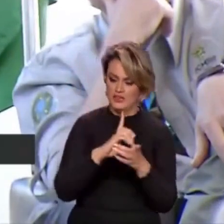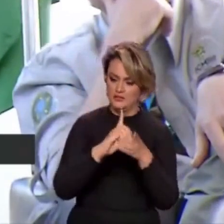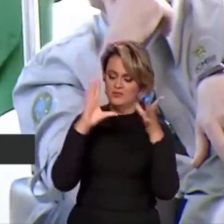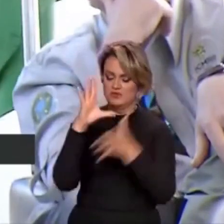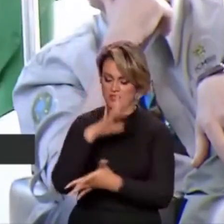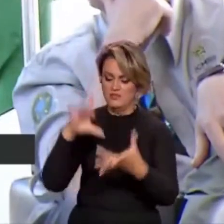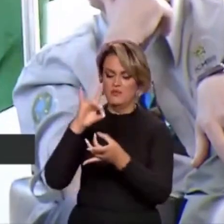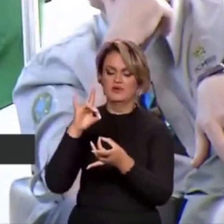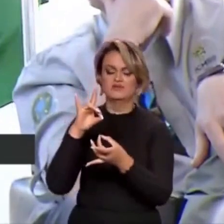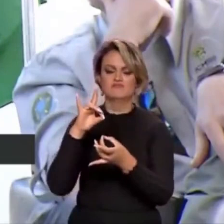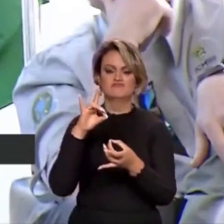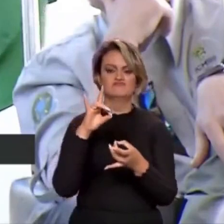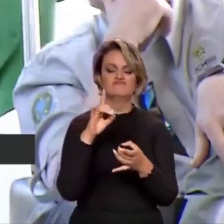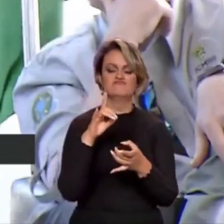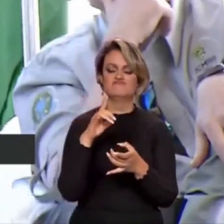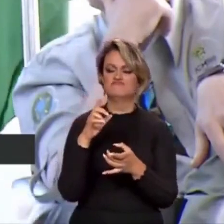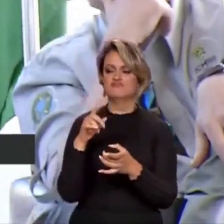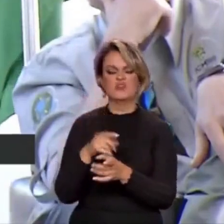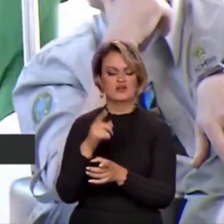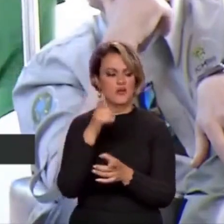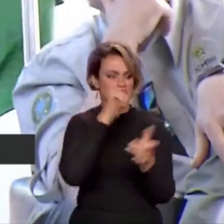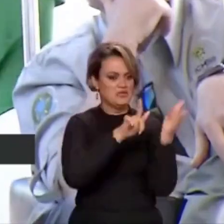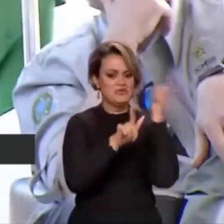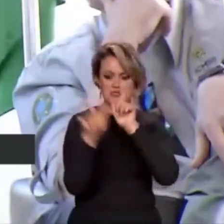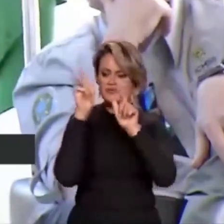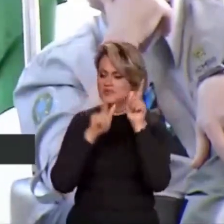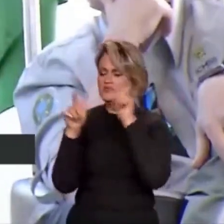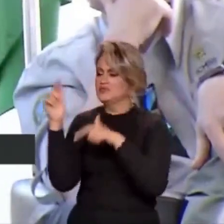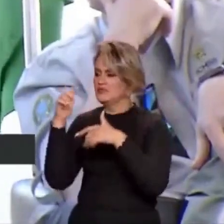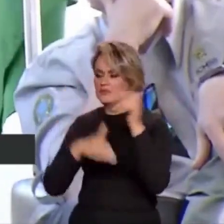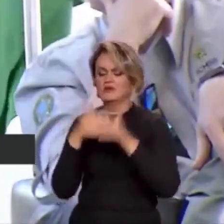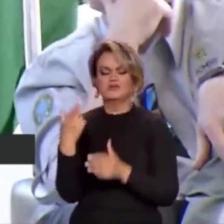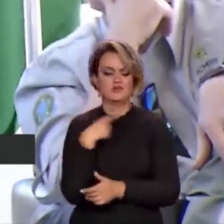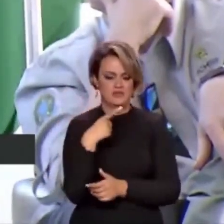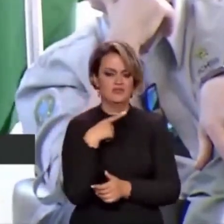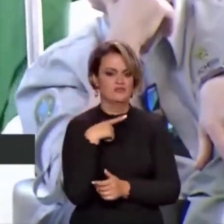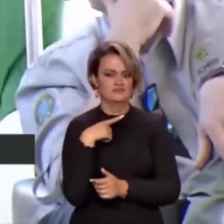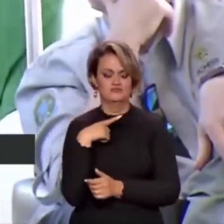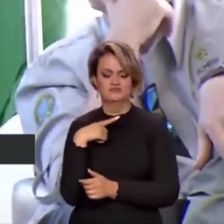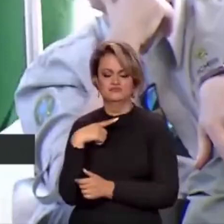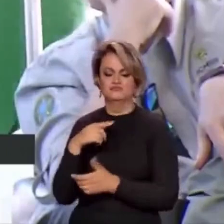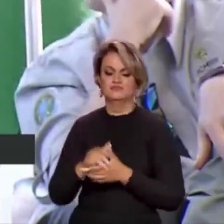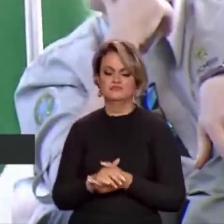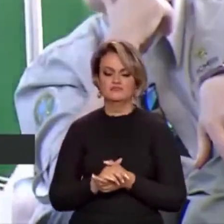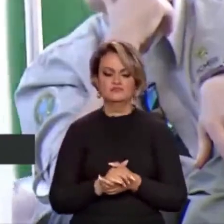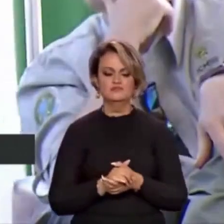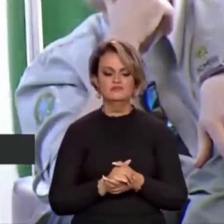as instituições funcionam, os processos republicanos funcionam e devem